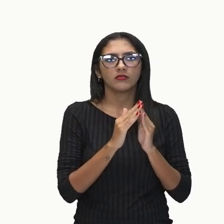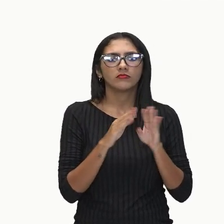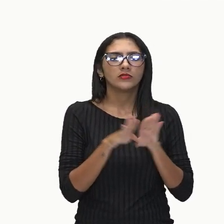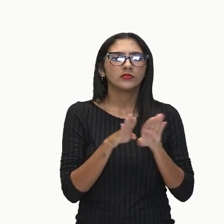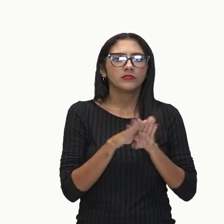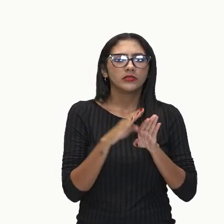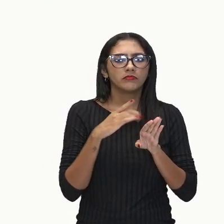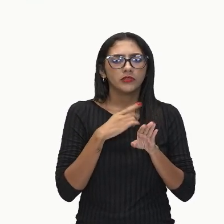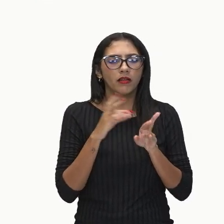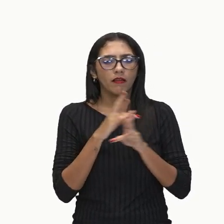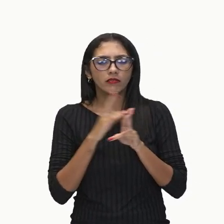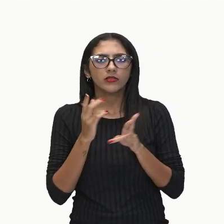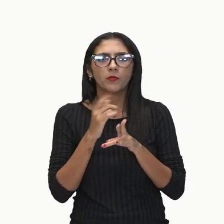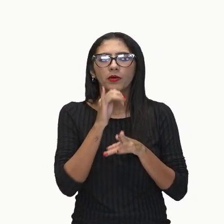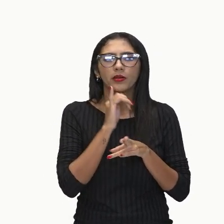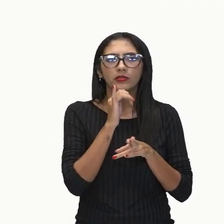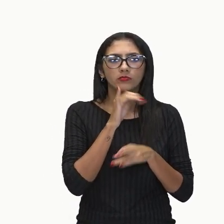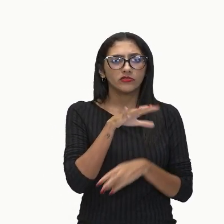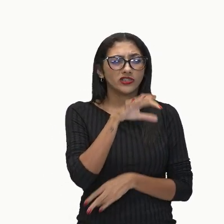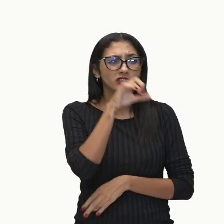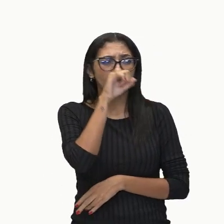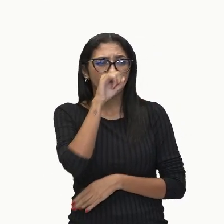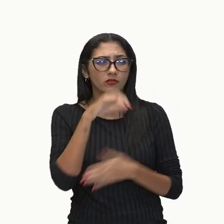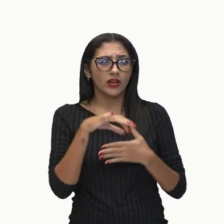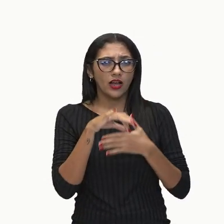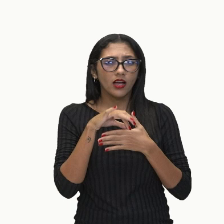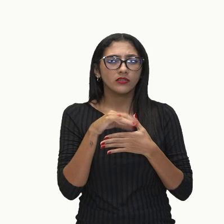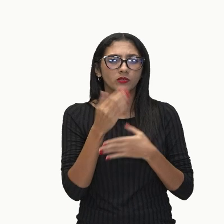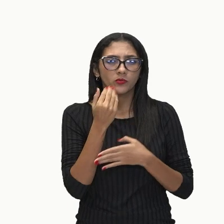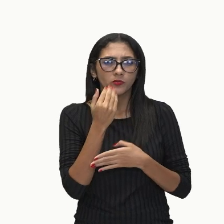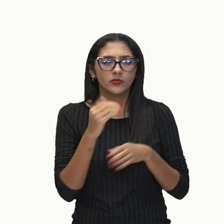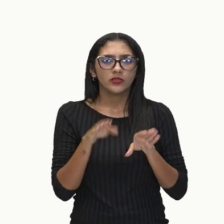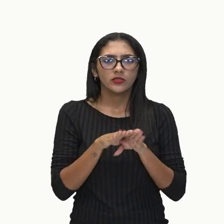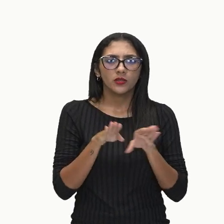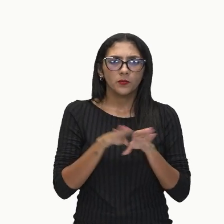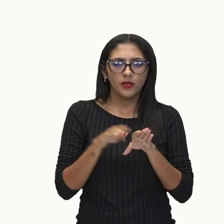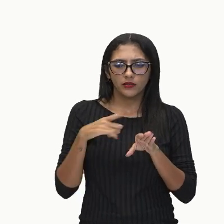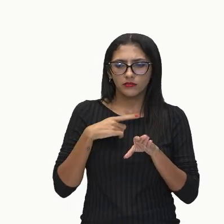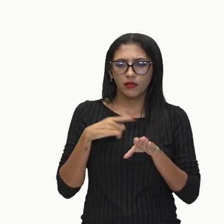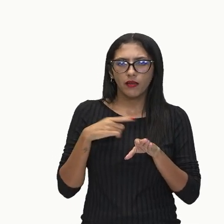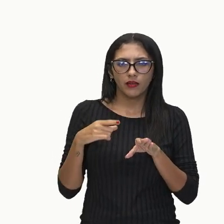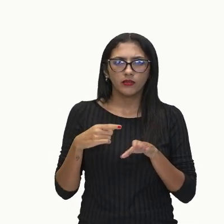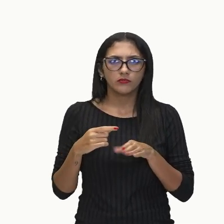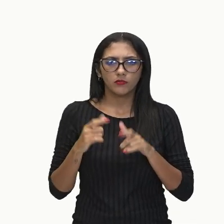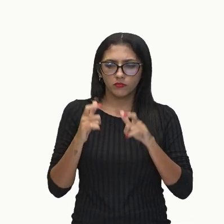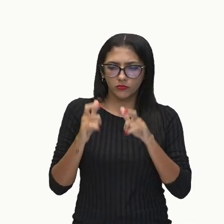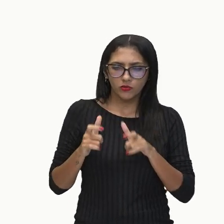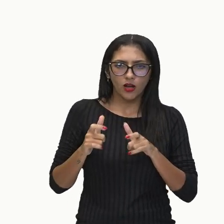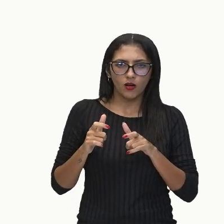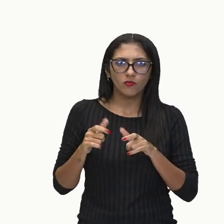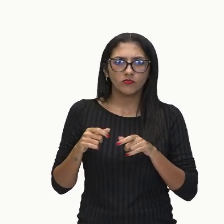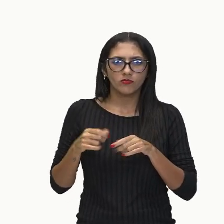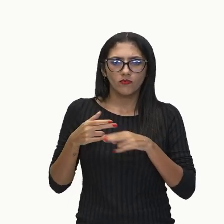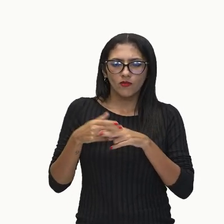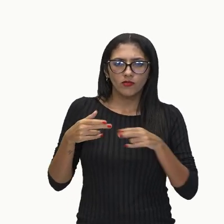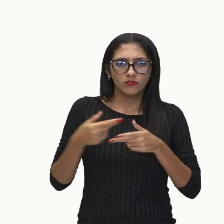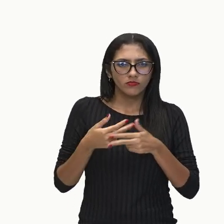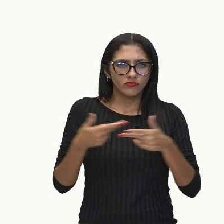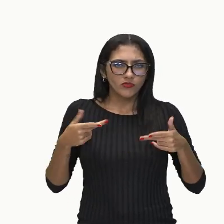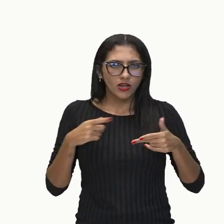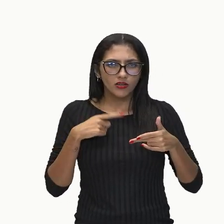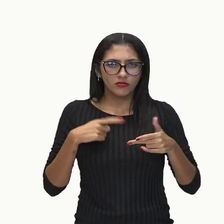carne que assava na panela, ficou brilhando nos talheres dispostos sobre a mesa, na mesa